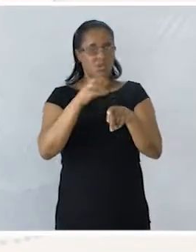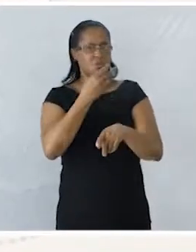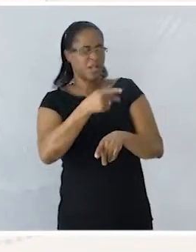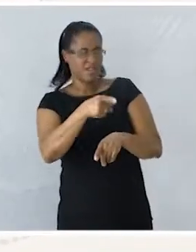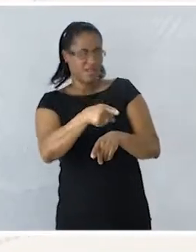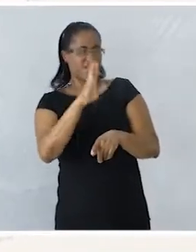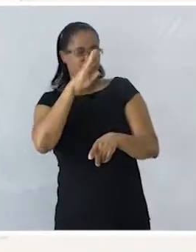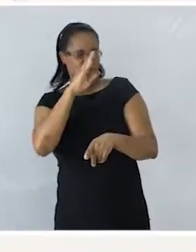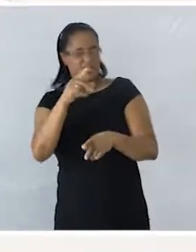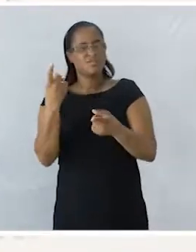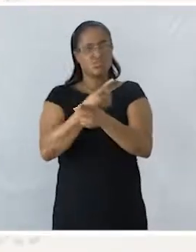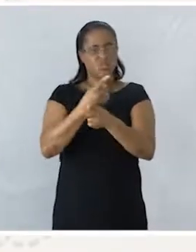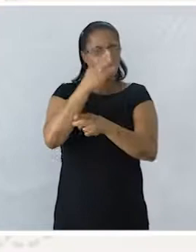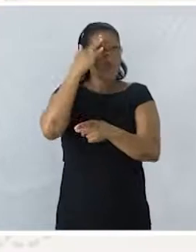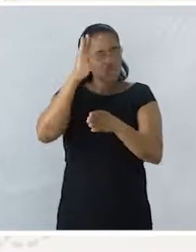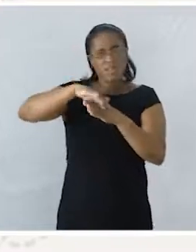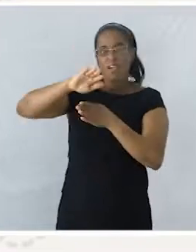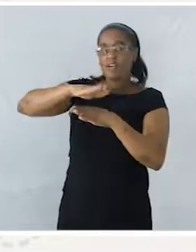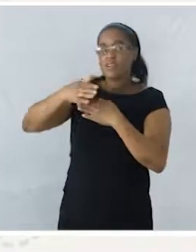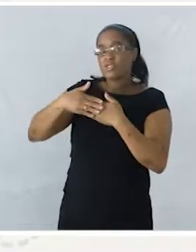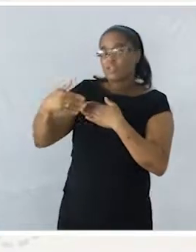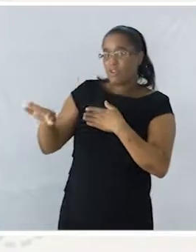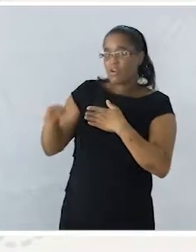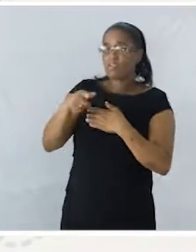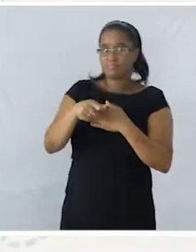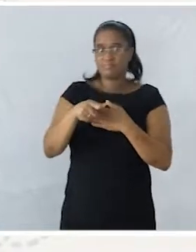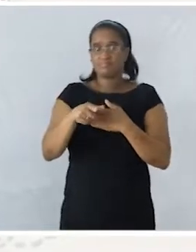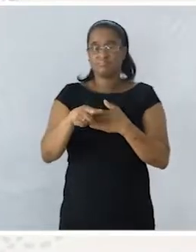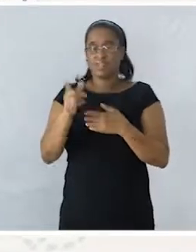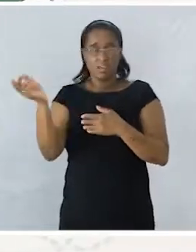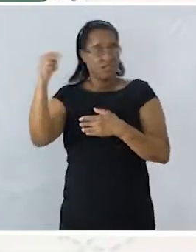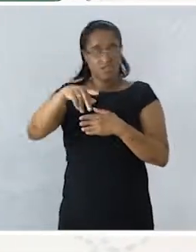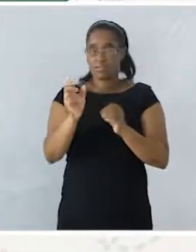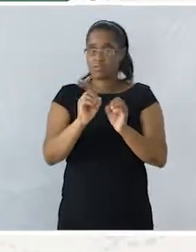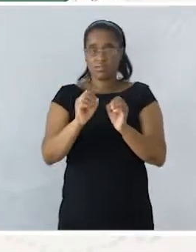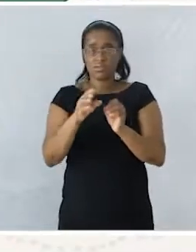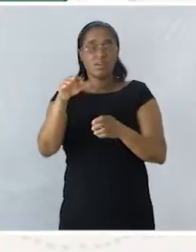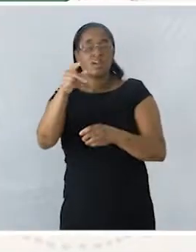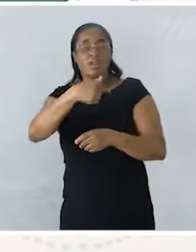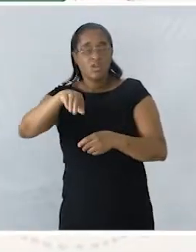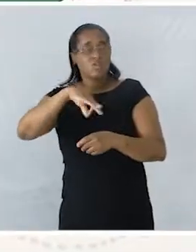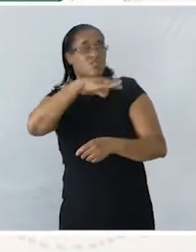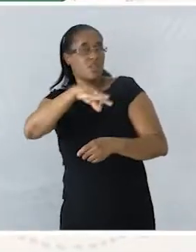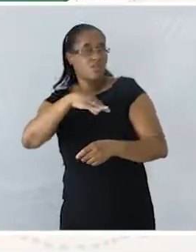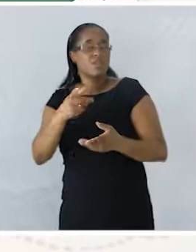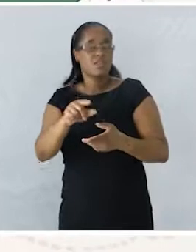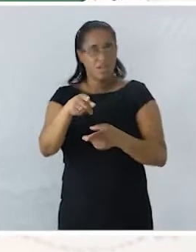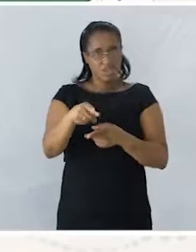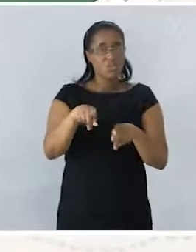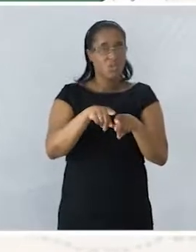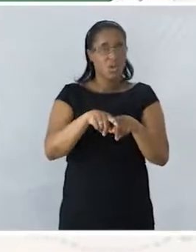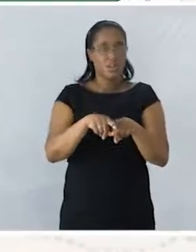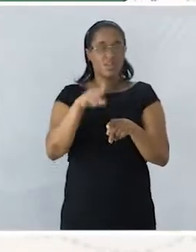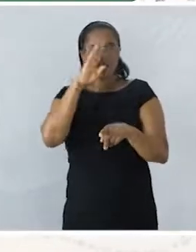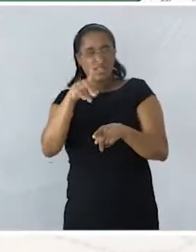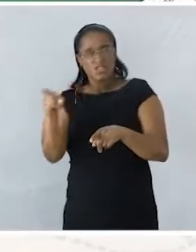não pertence ao conjunto. Na nossa família também é isto. Se uma pessoa não é da nossa família, na linguagem matemática